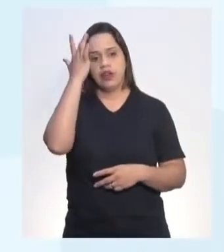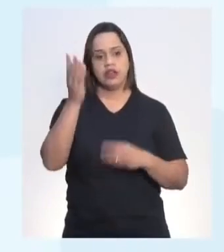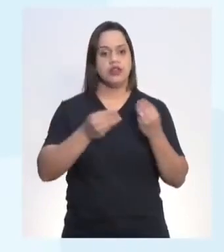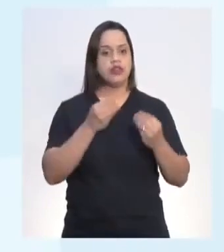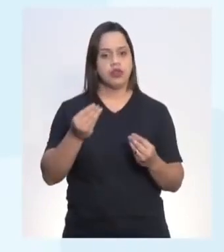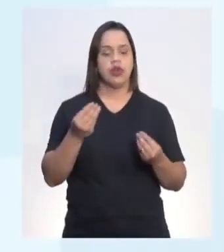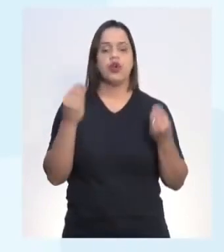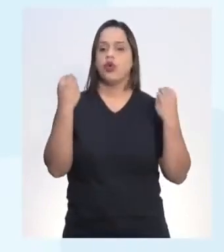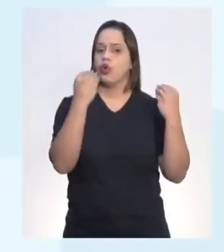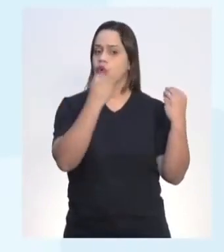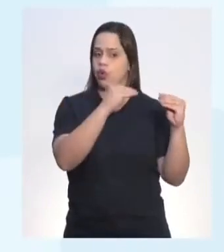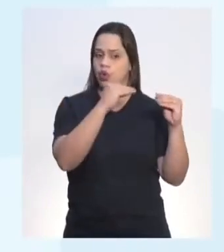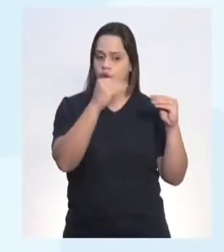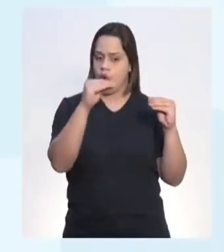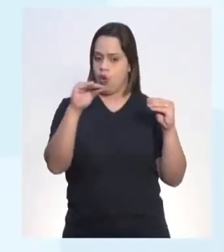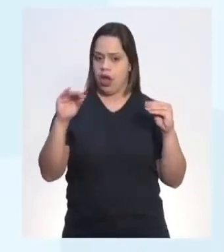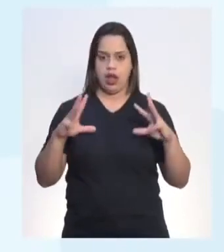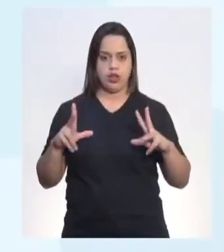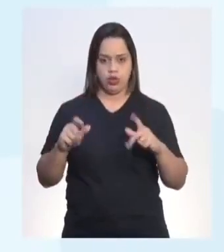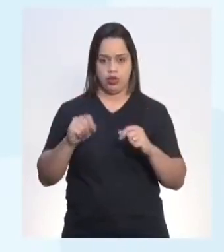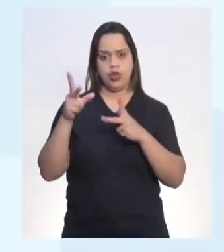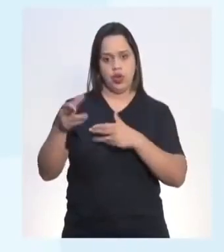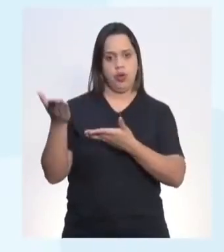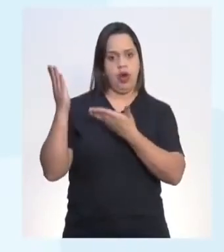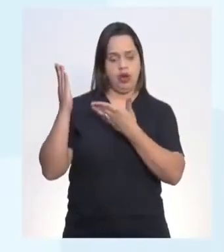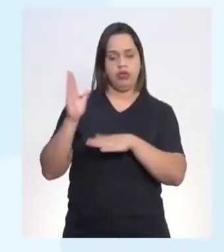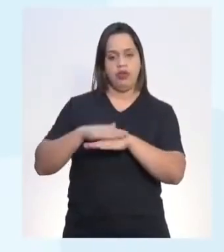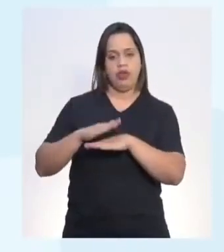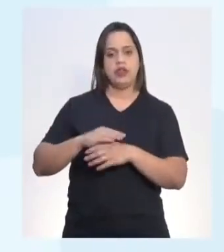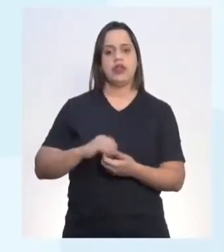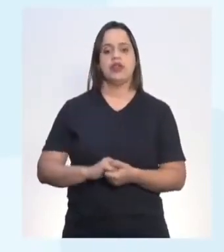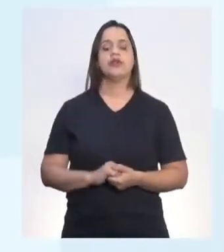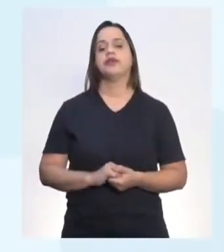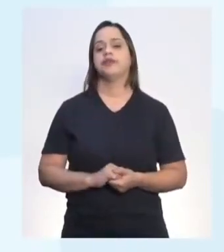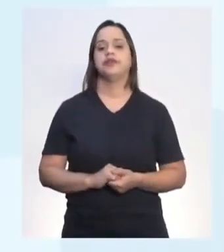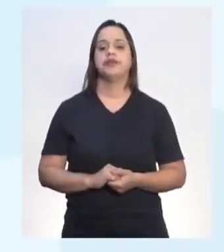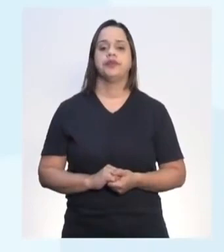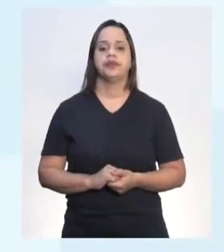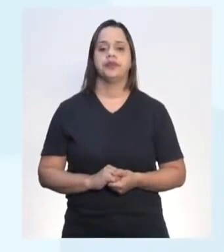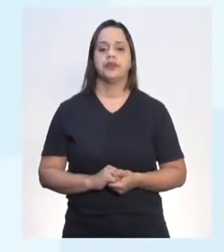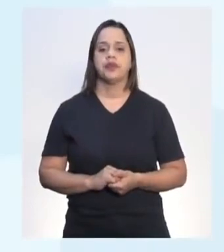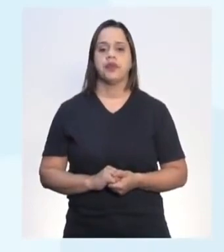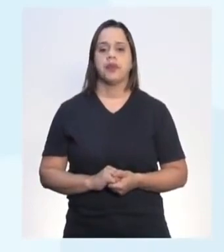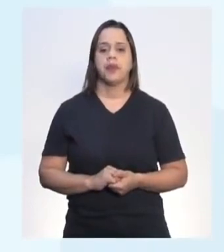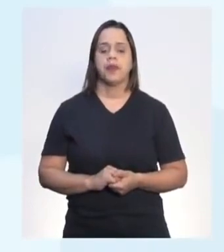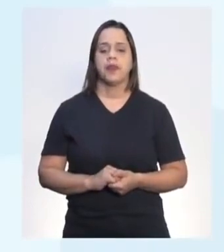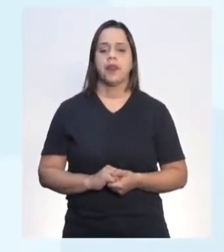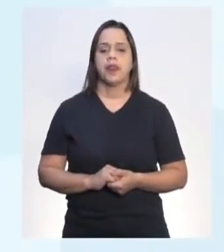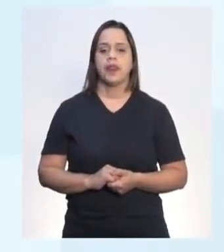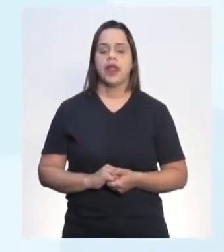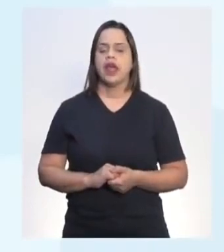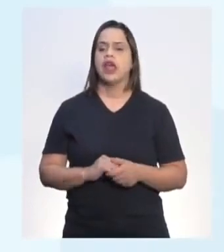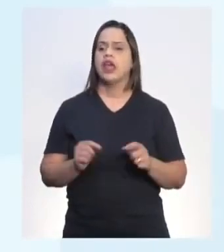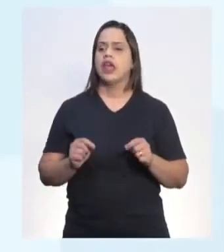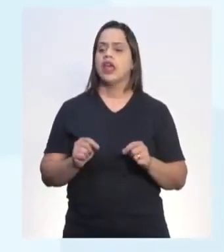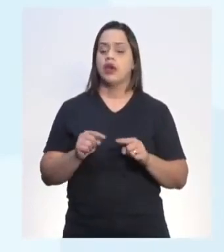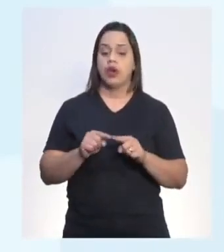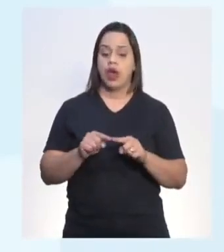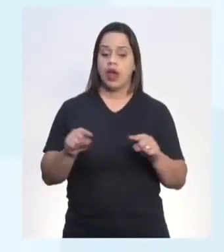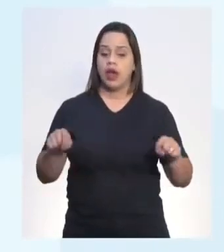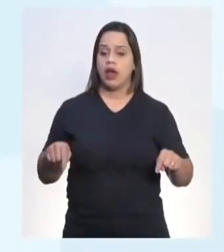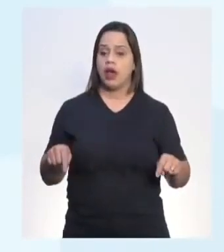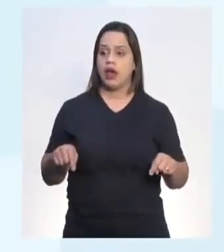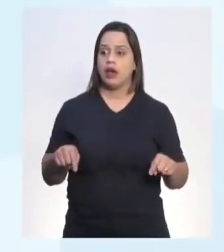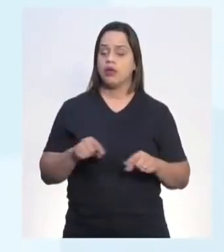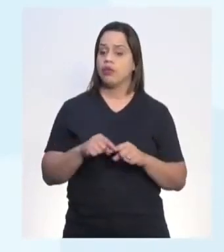todo mundo aí bonitinho, que nem eu estou fazendo aqui, e repetindo. Tá, e qual que é o perímetro desse retângulo? O